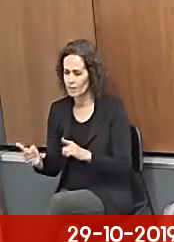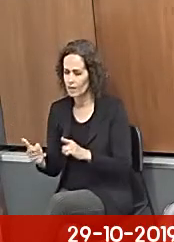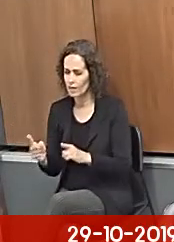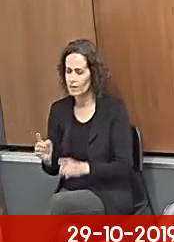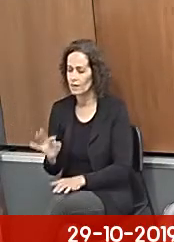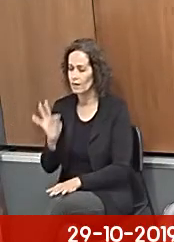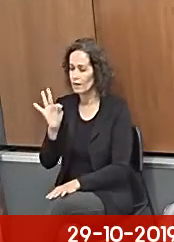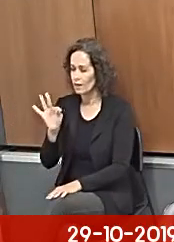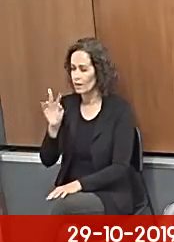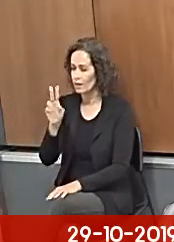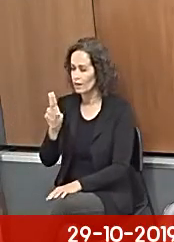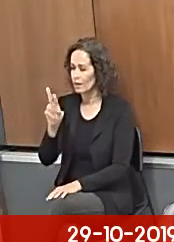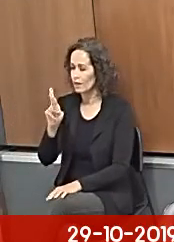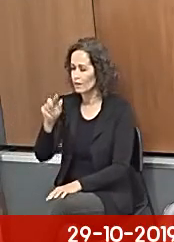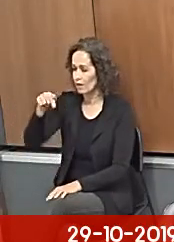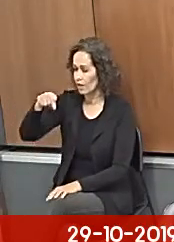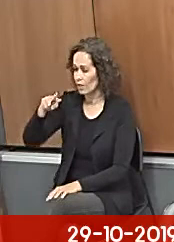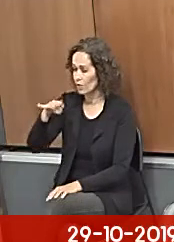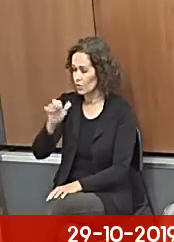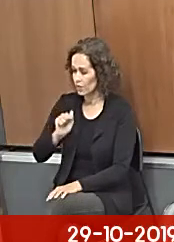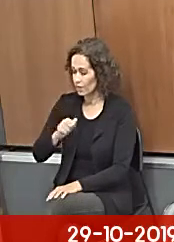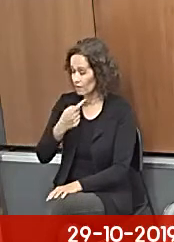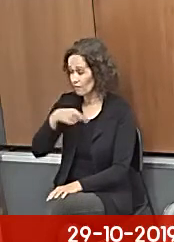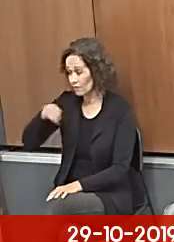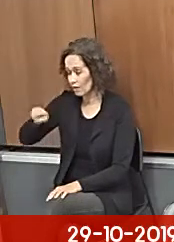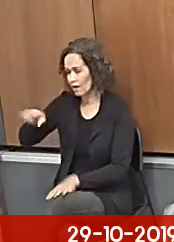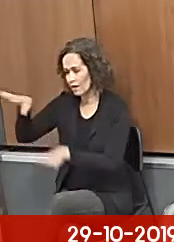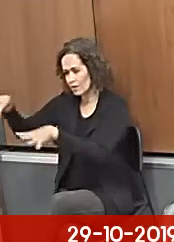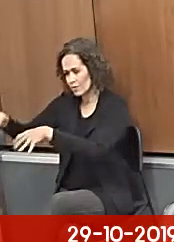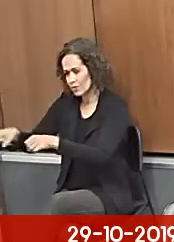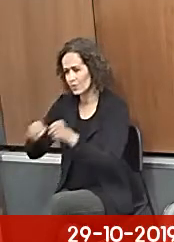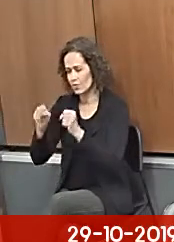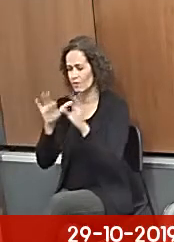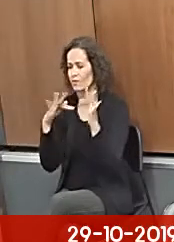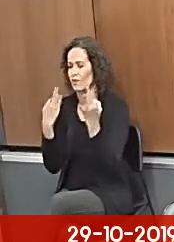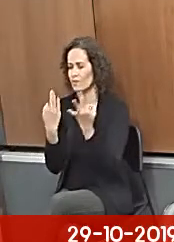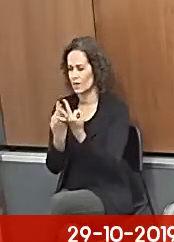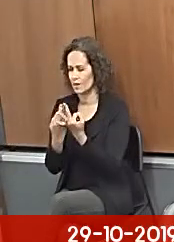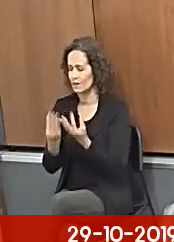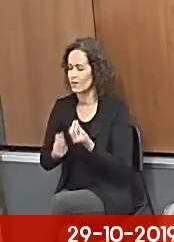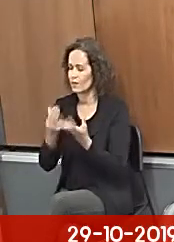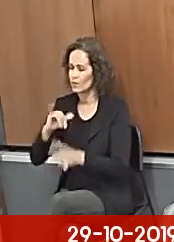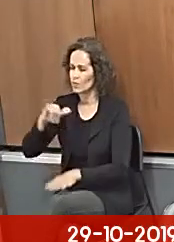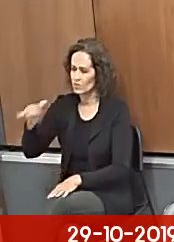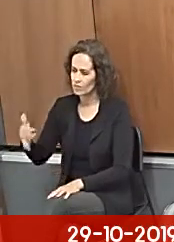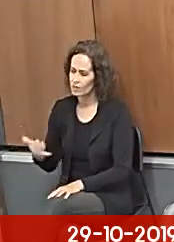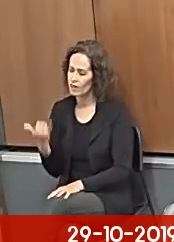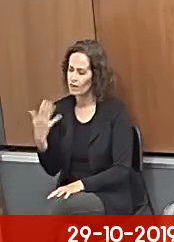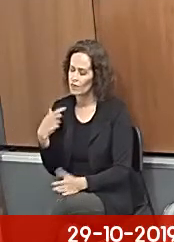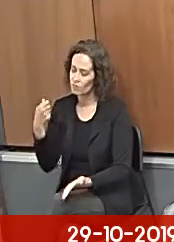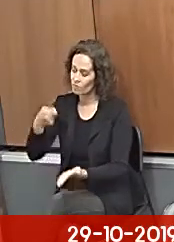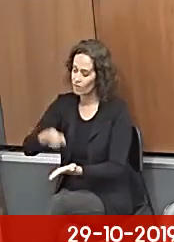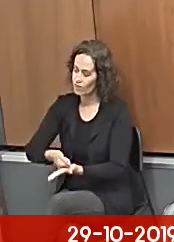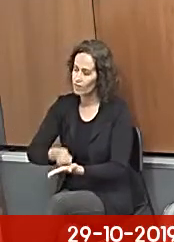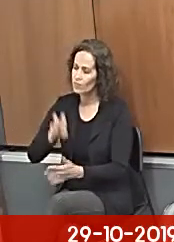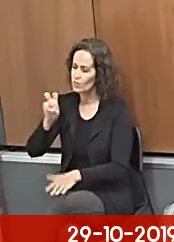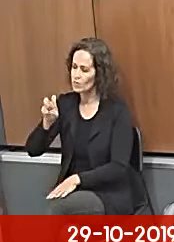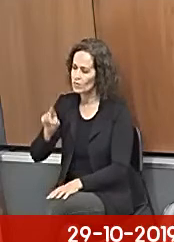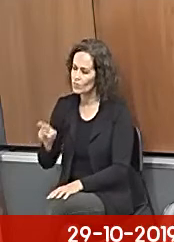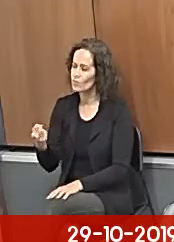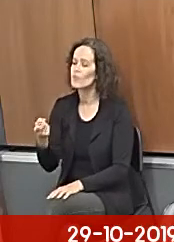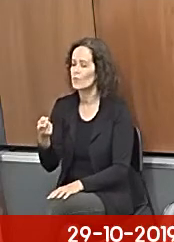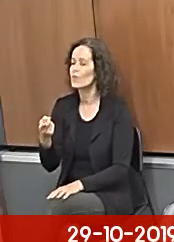a Turquia para serem jogadores profissionais do time turco. E estão dando uma chance para eles, pagando um valor lá de $5.000 de salário por mês,